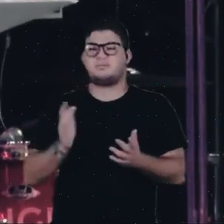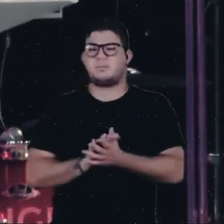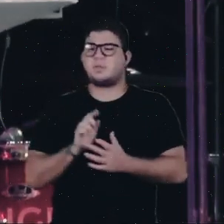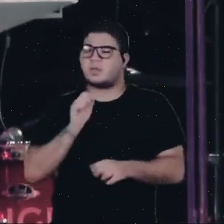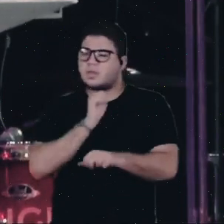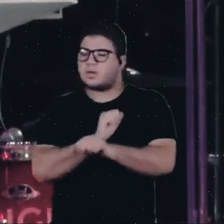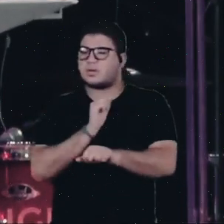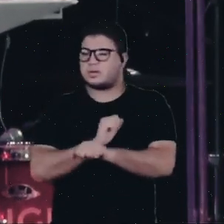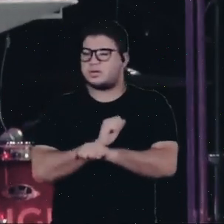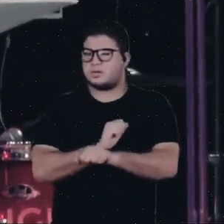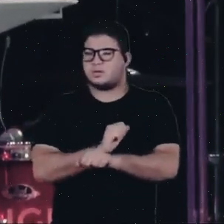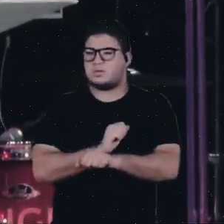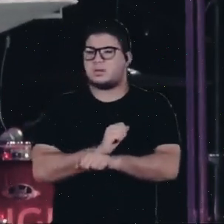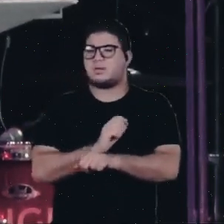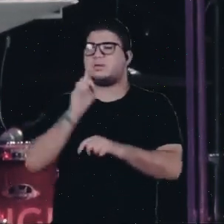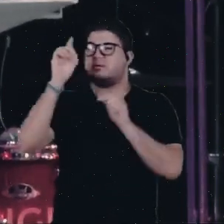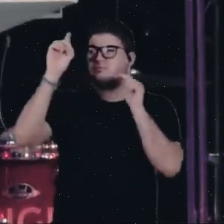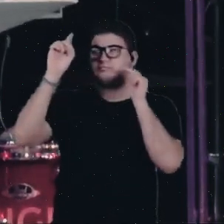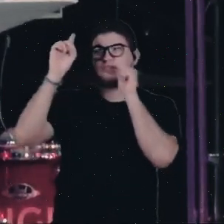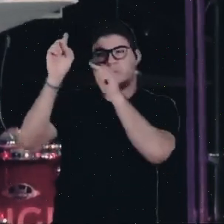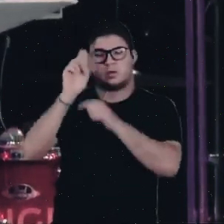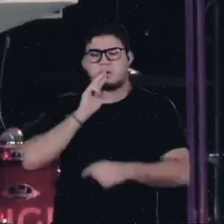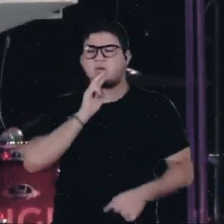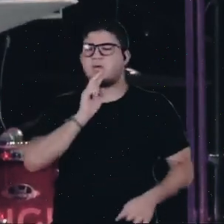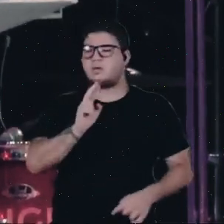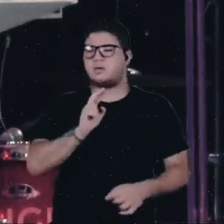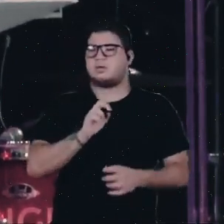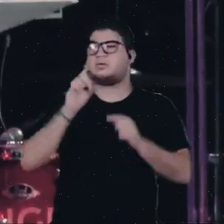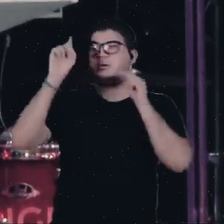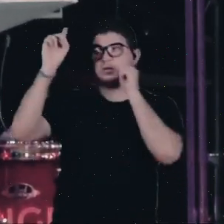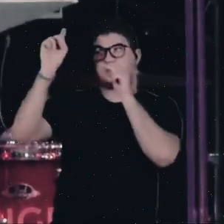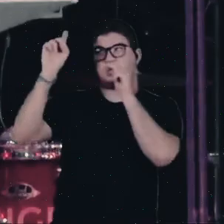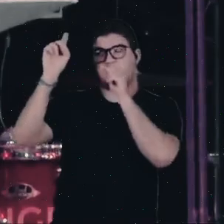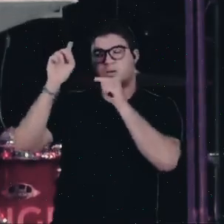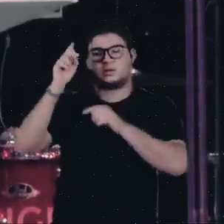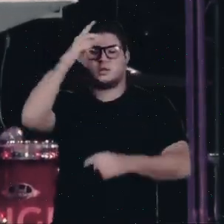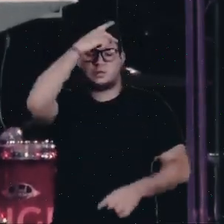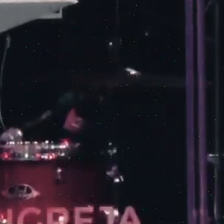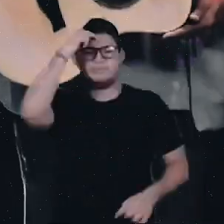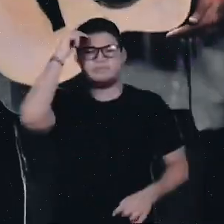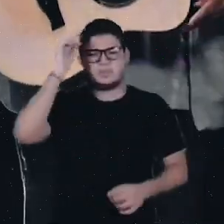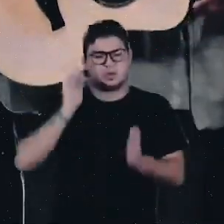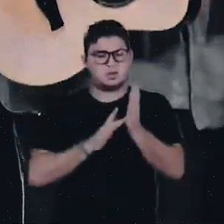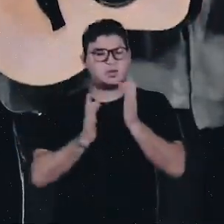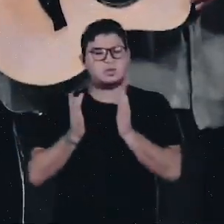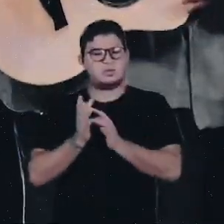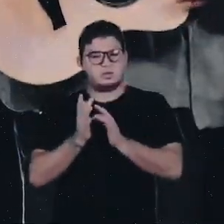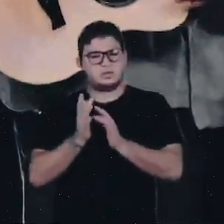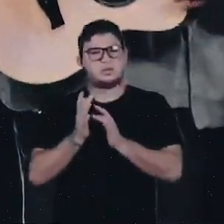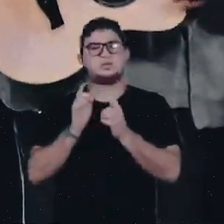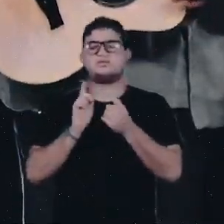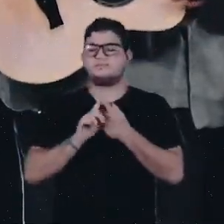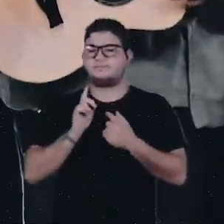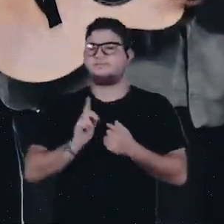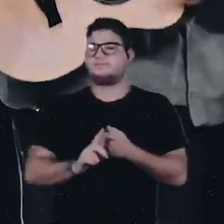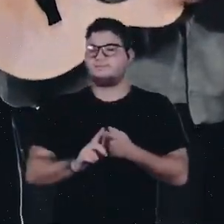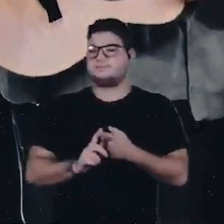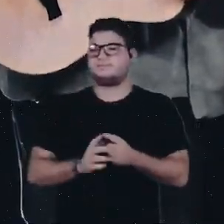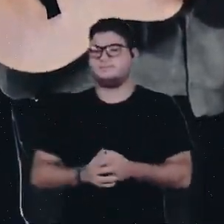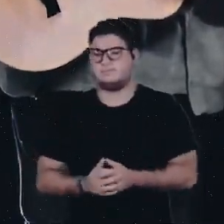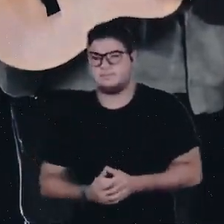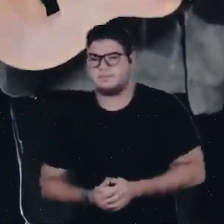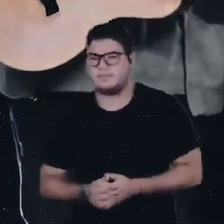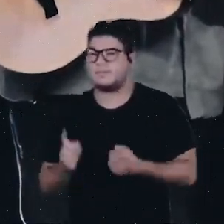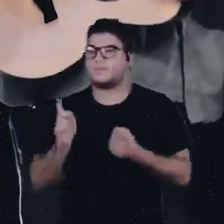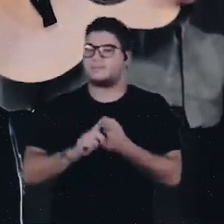Eu espero que a resposta seja Deus. Deus é essa pessoa. Jesus é essa pessoa.